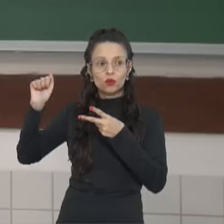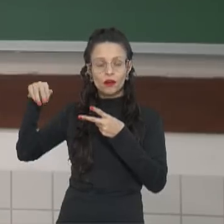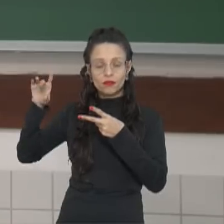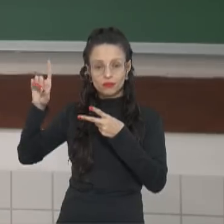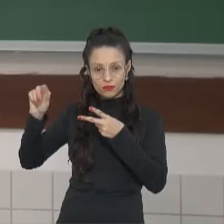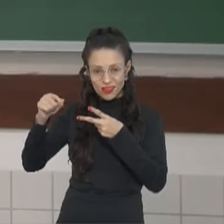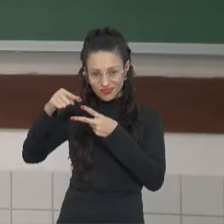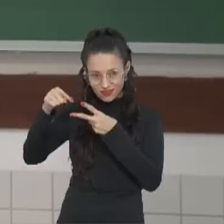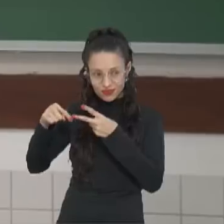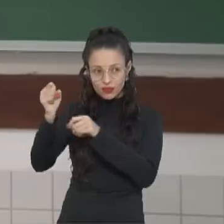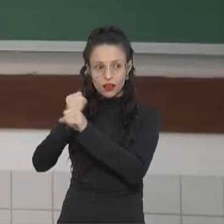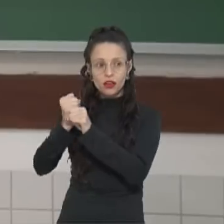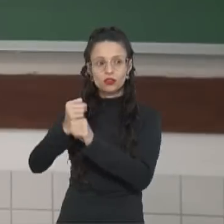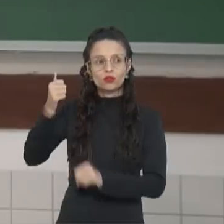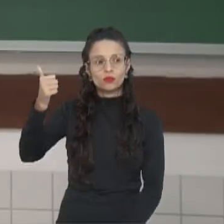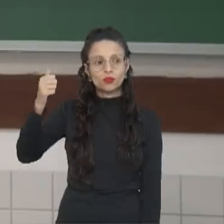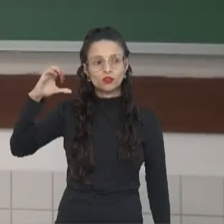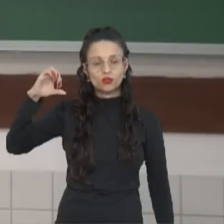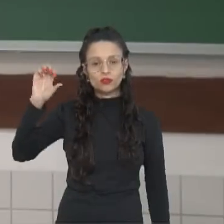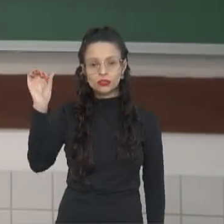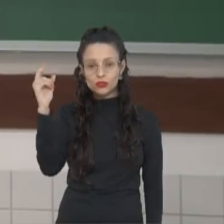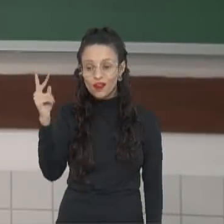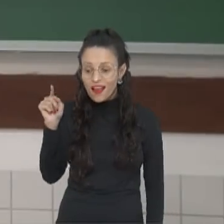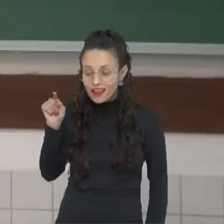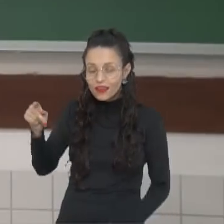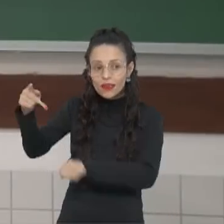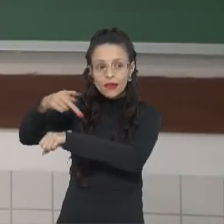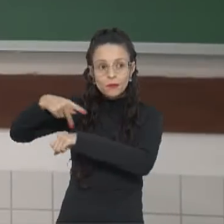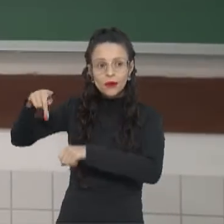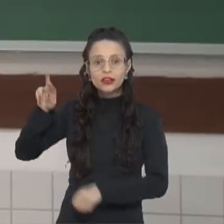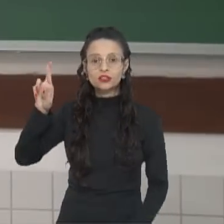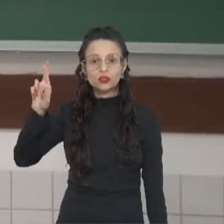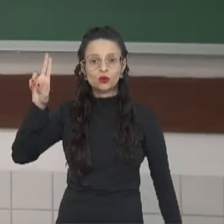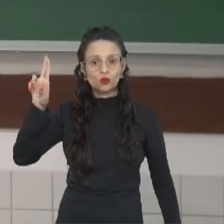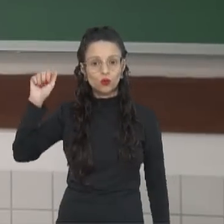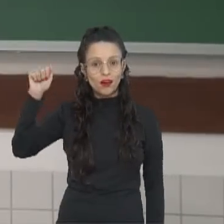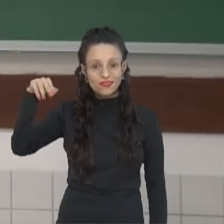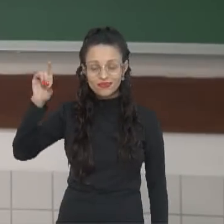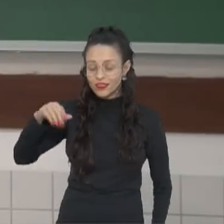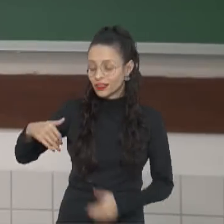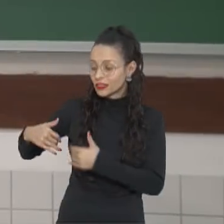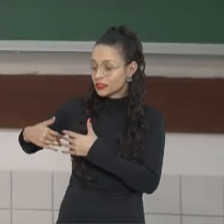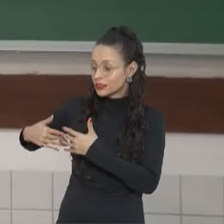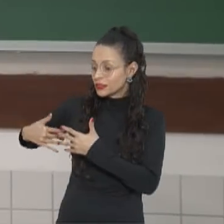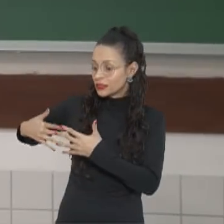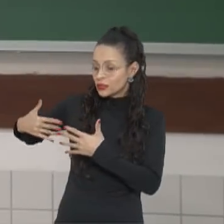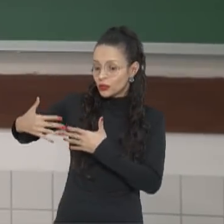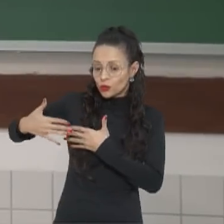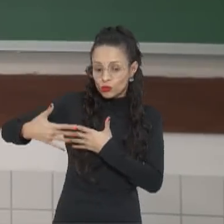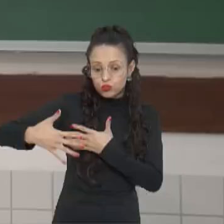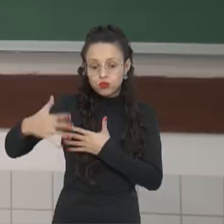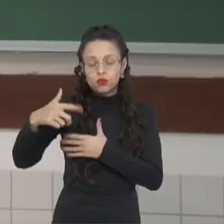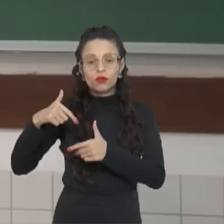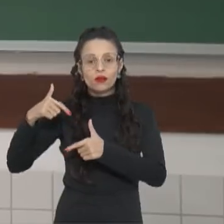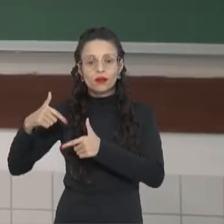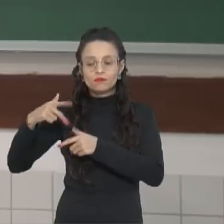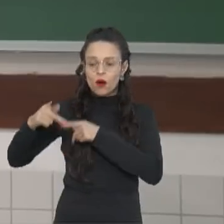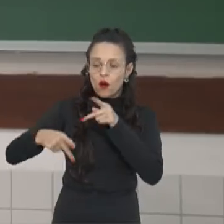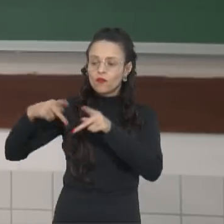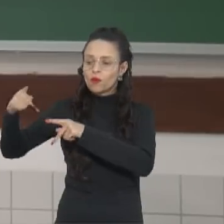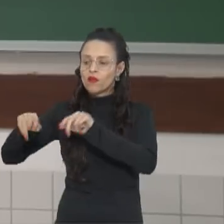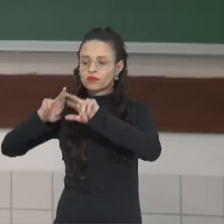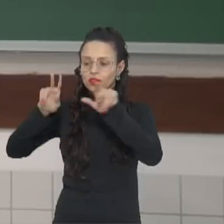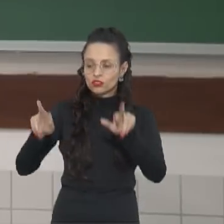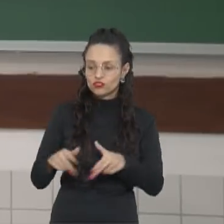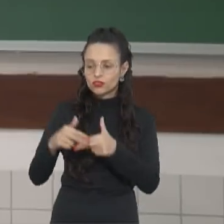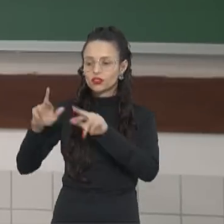em Ruanda, um clássico exemplo de uma longa guerra civil entre povos rivais, etnias